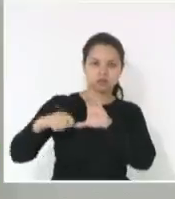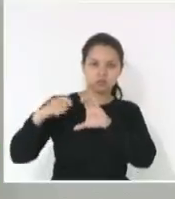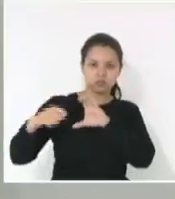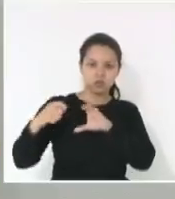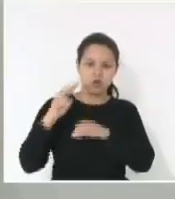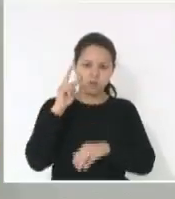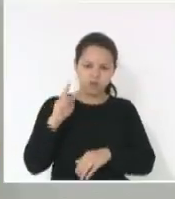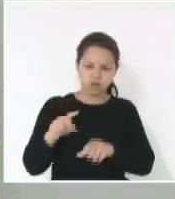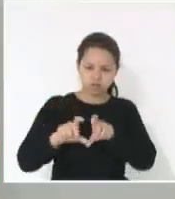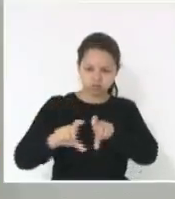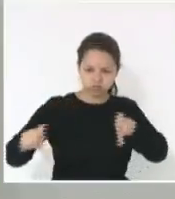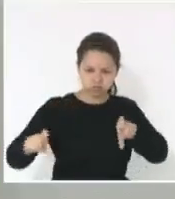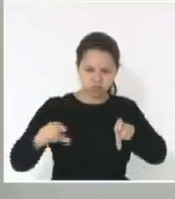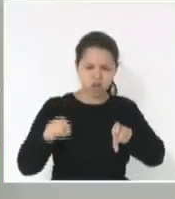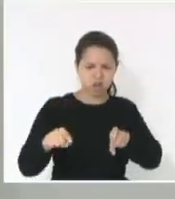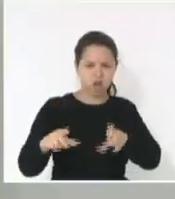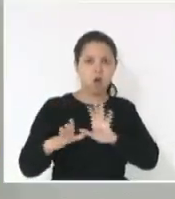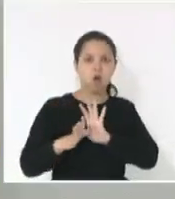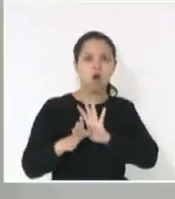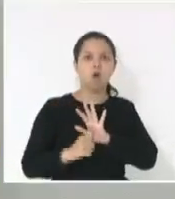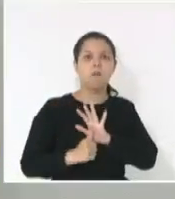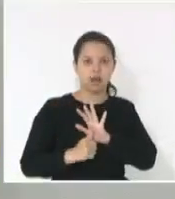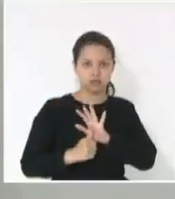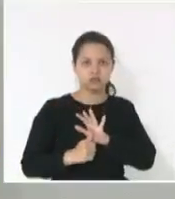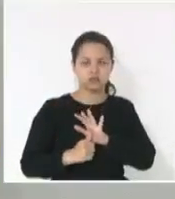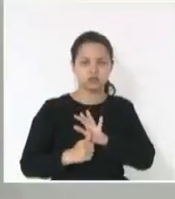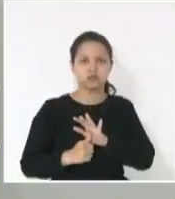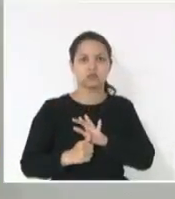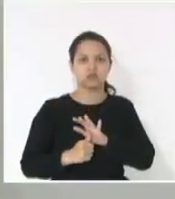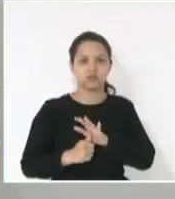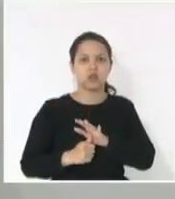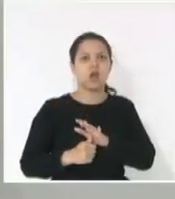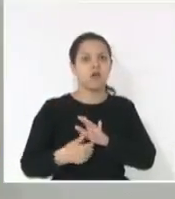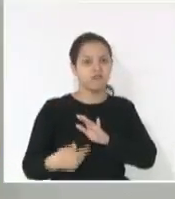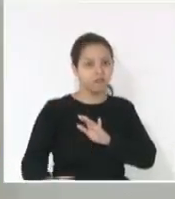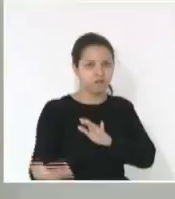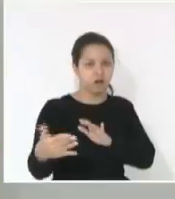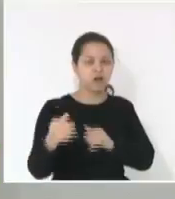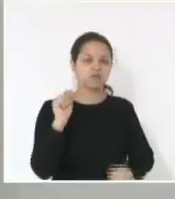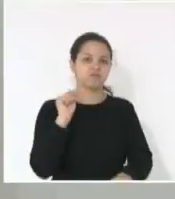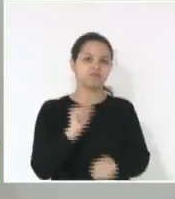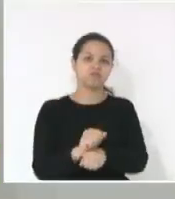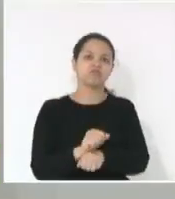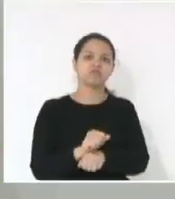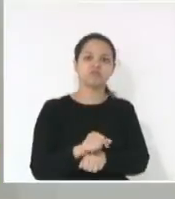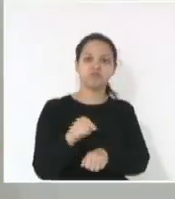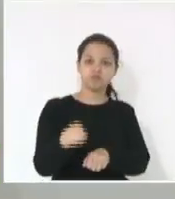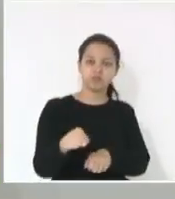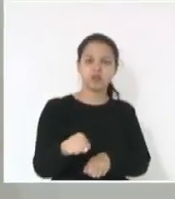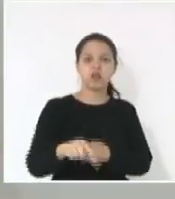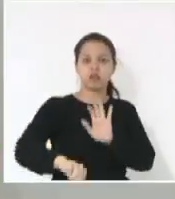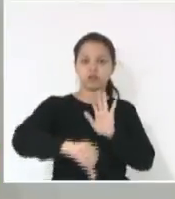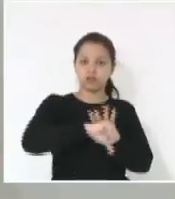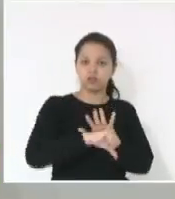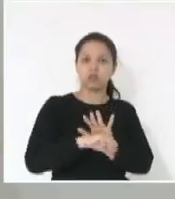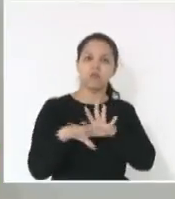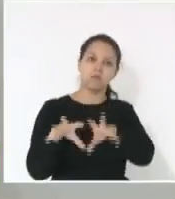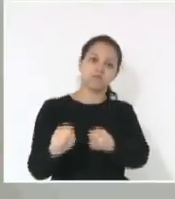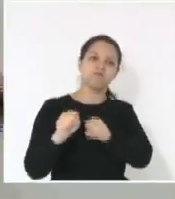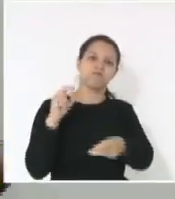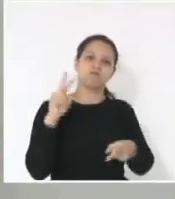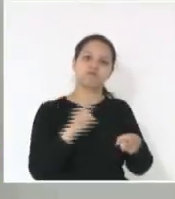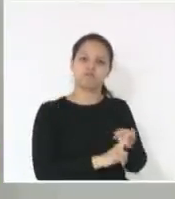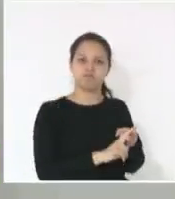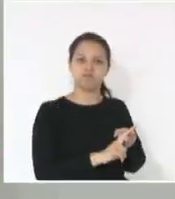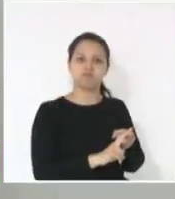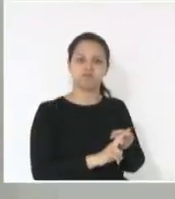veículo com registro de furto, roubo, já vai ser abortado aquele crime, porque o policial